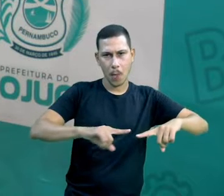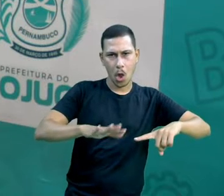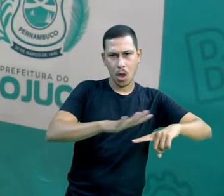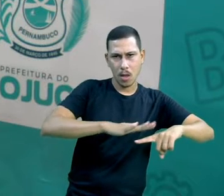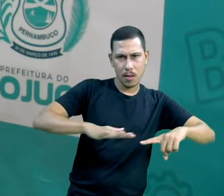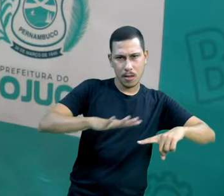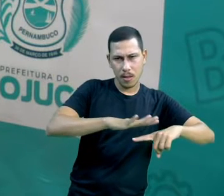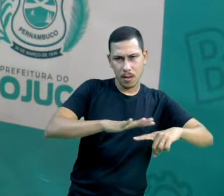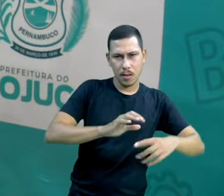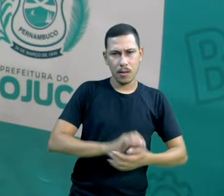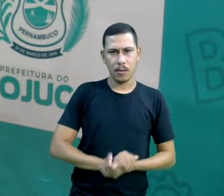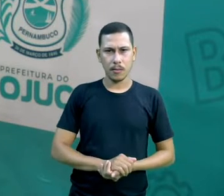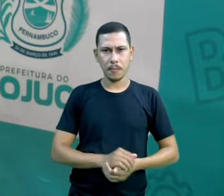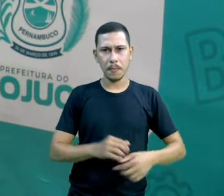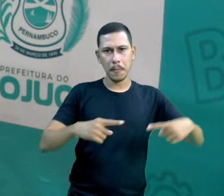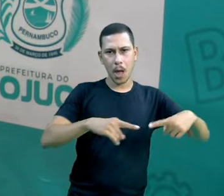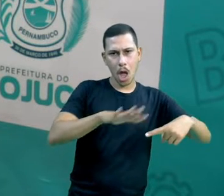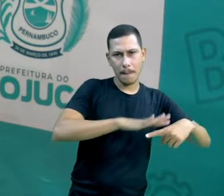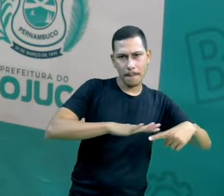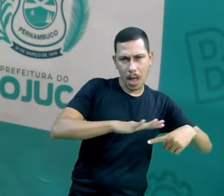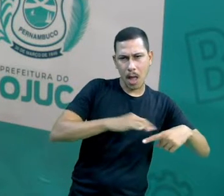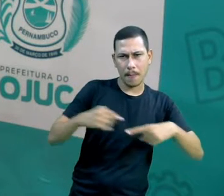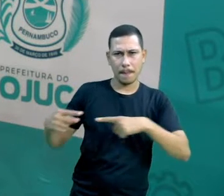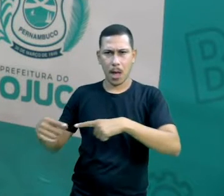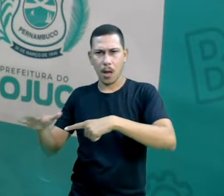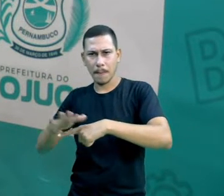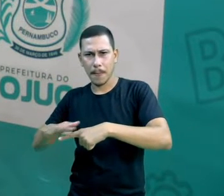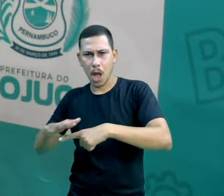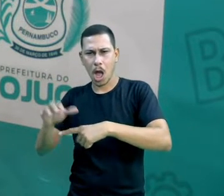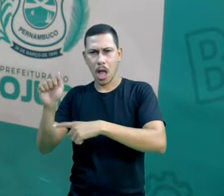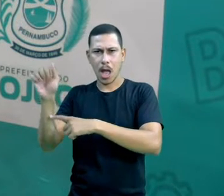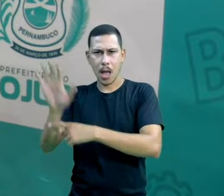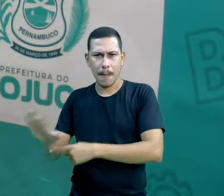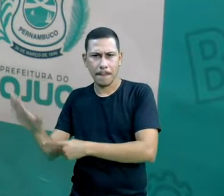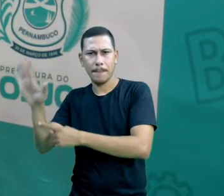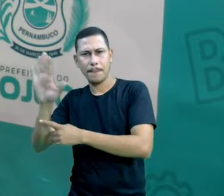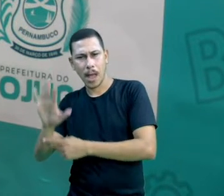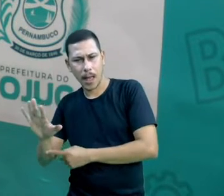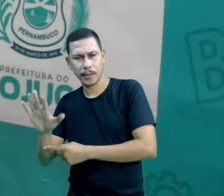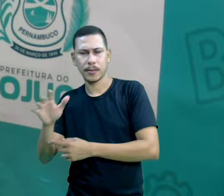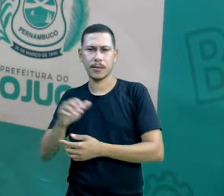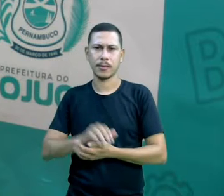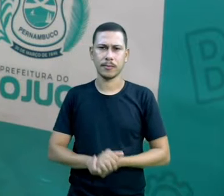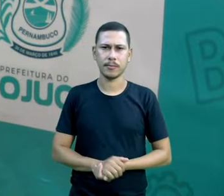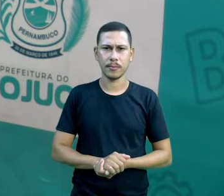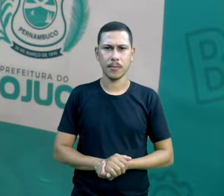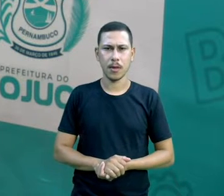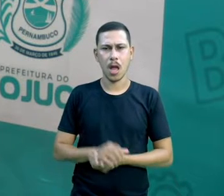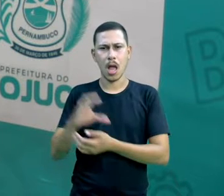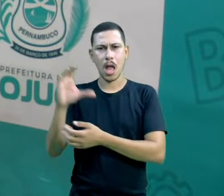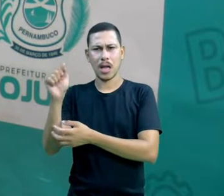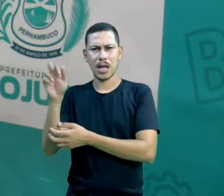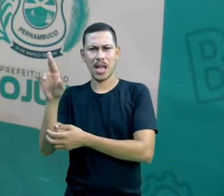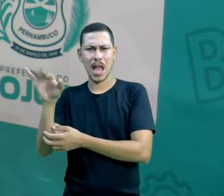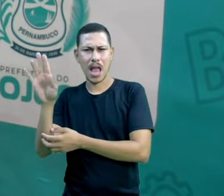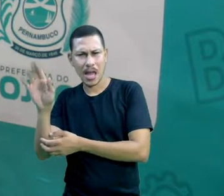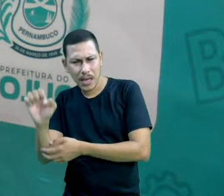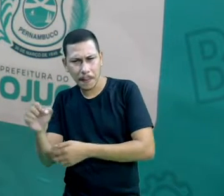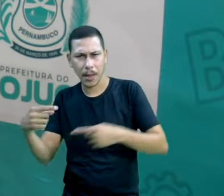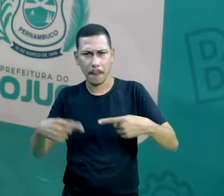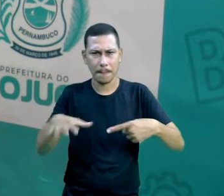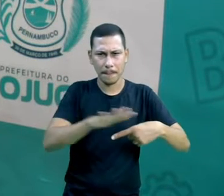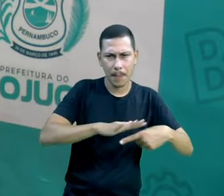do Pacífico, placa do Coco, placa norte-americana, da Naxa, placa caribenha e